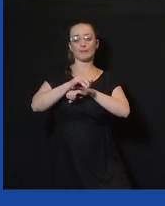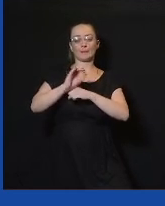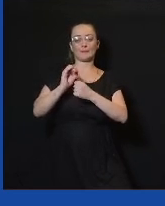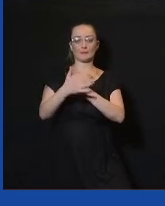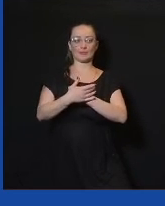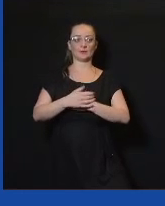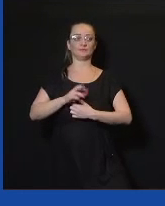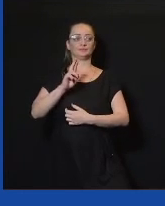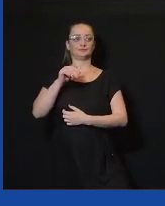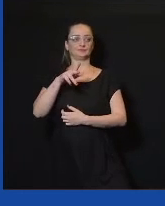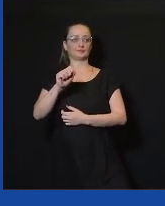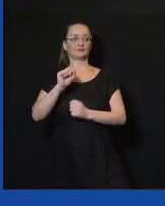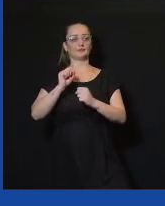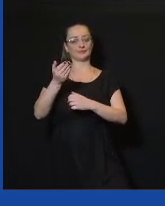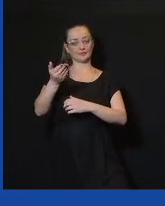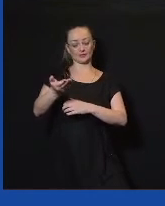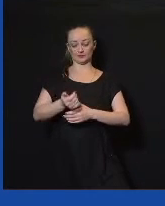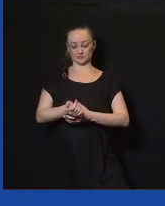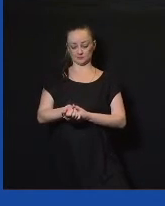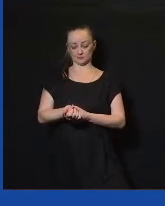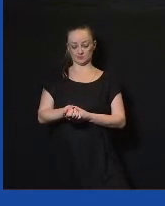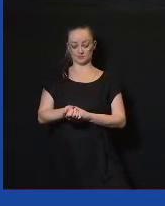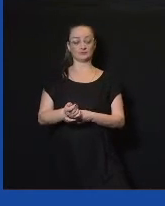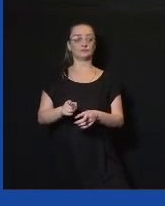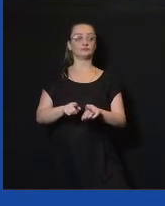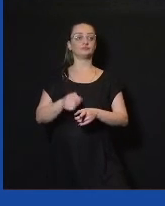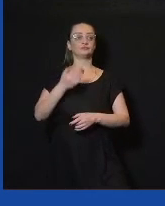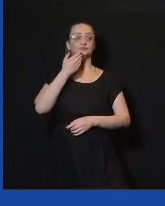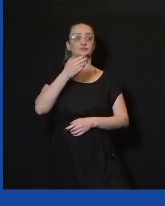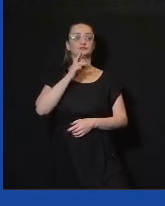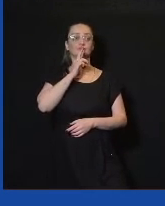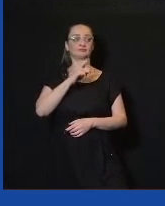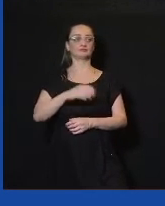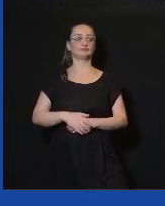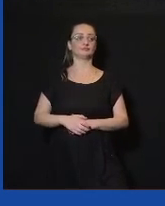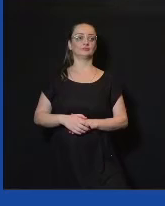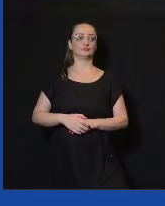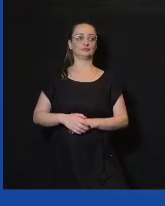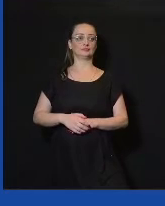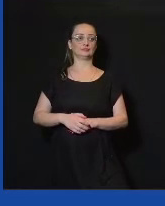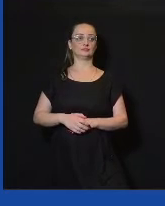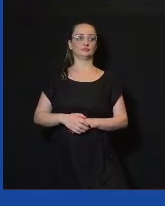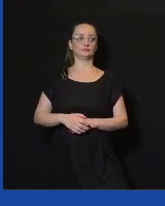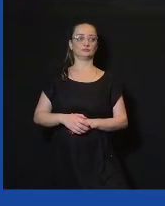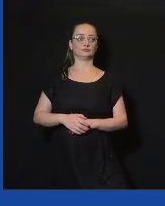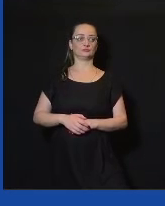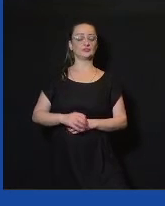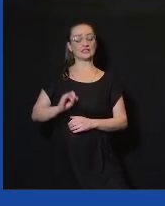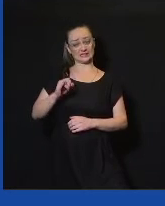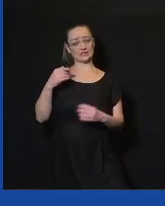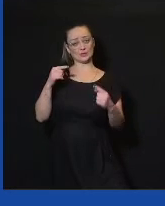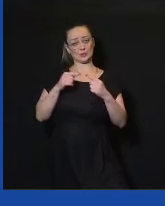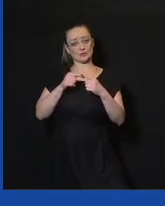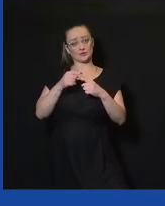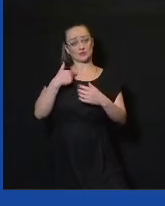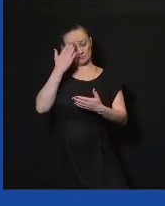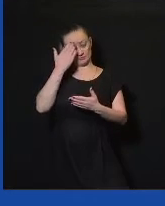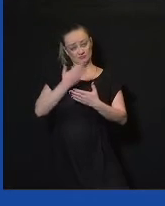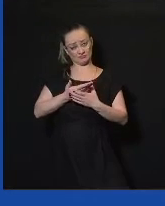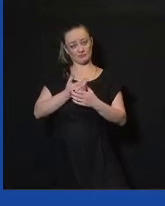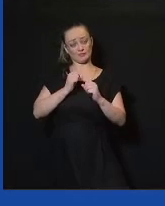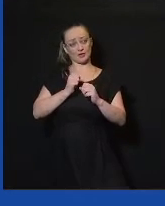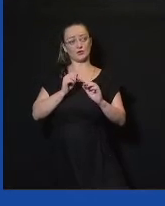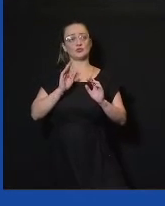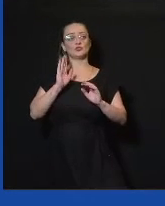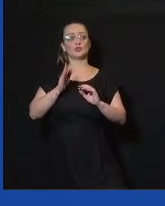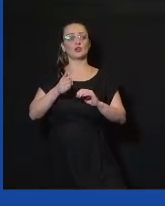Renata, pode ser você, se você puder, eu te pediria para você responder, enfim, da forma como fizer sentido para você e já fazer uma fala